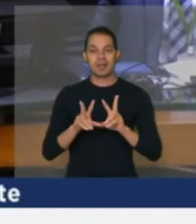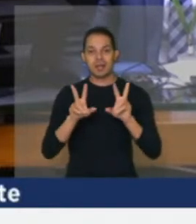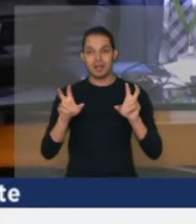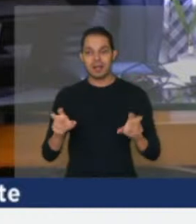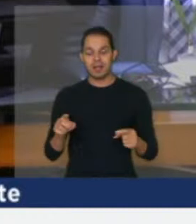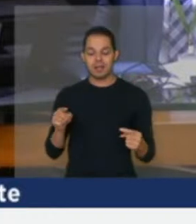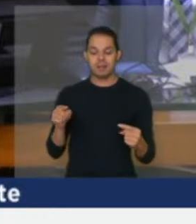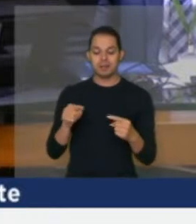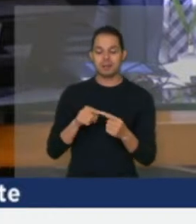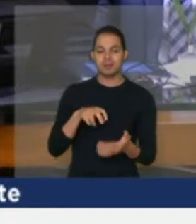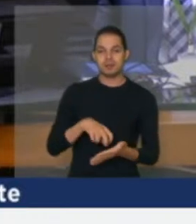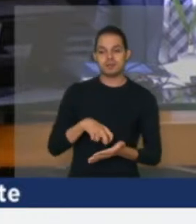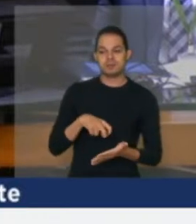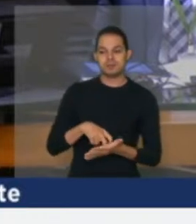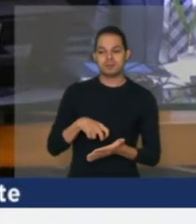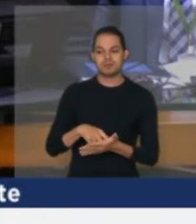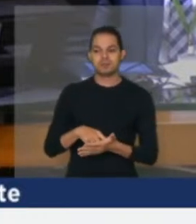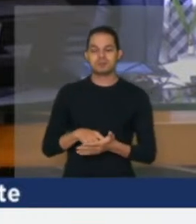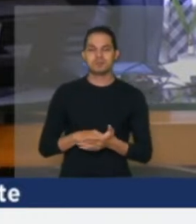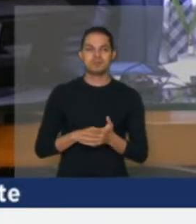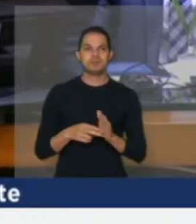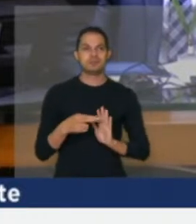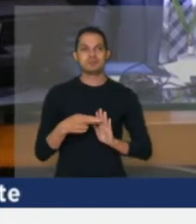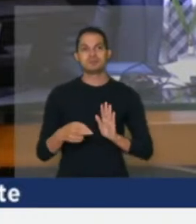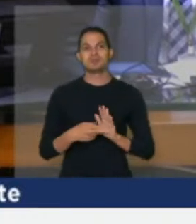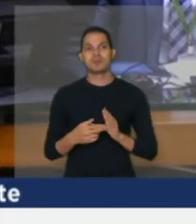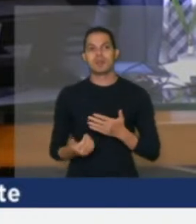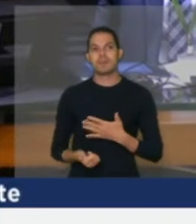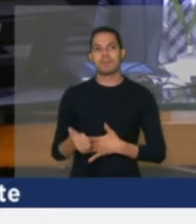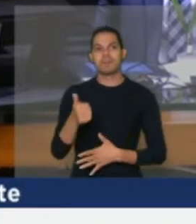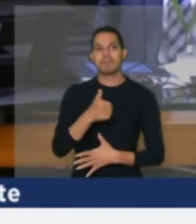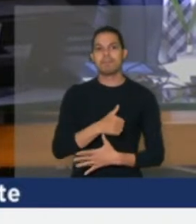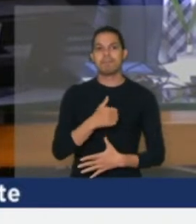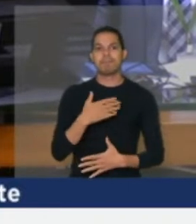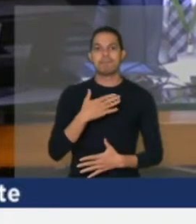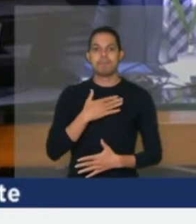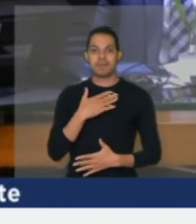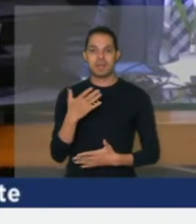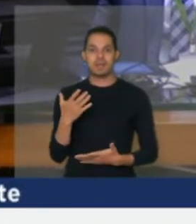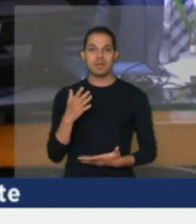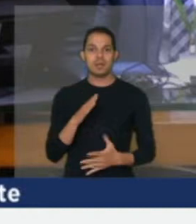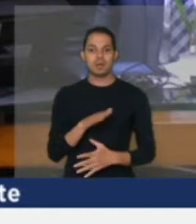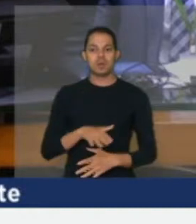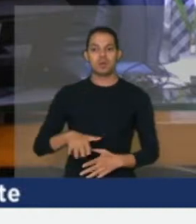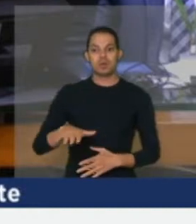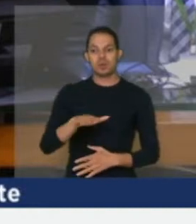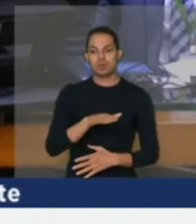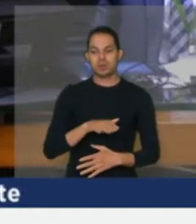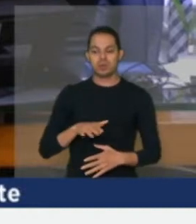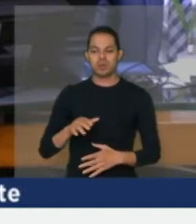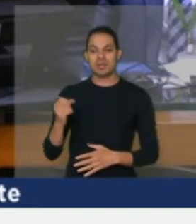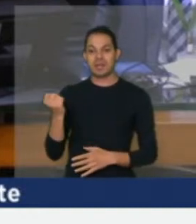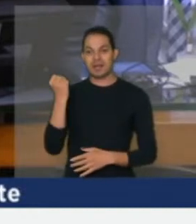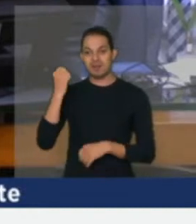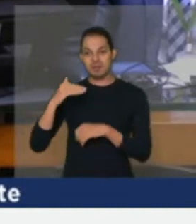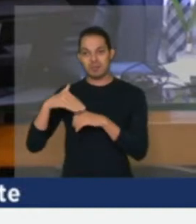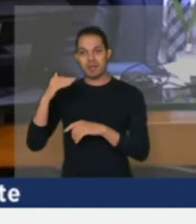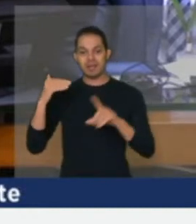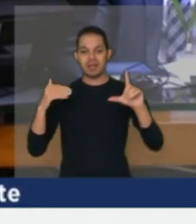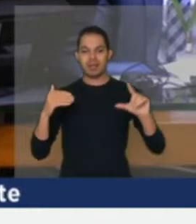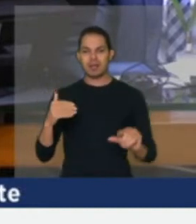aplicada, regular-se-á a preferência pelo critério de abrangência, da mais grave para a menos